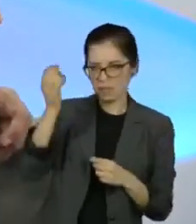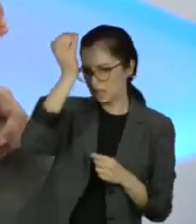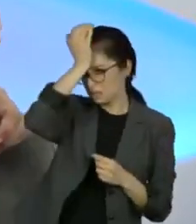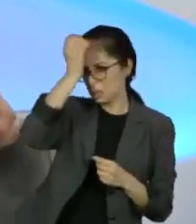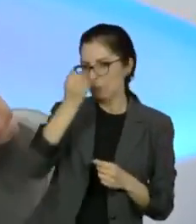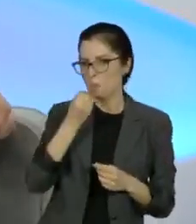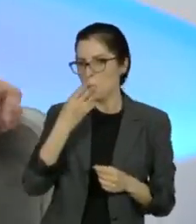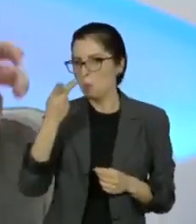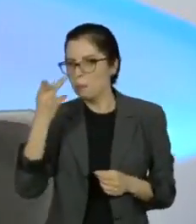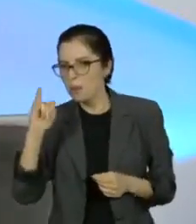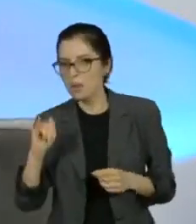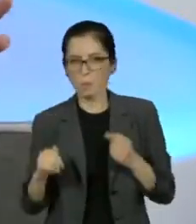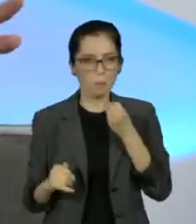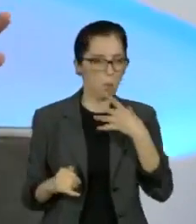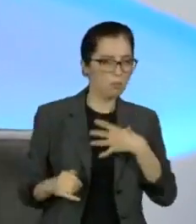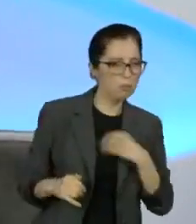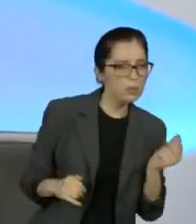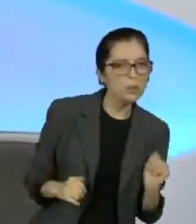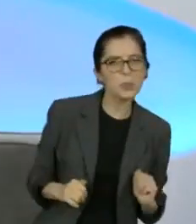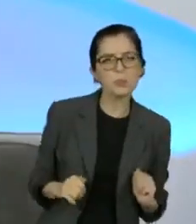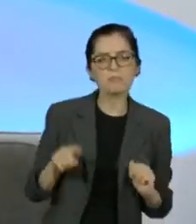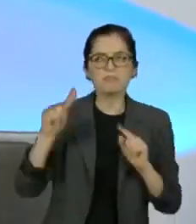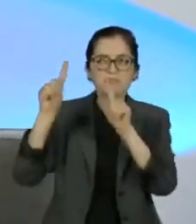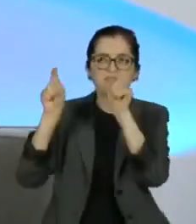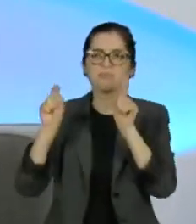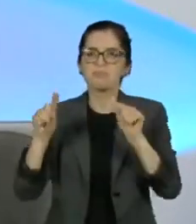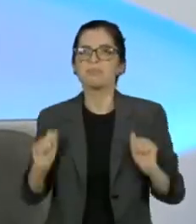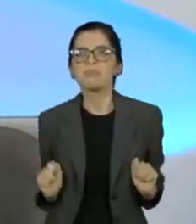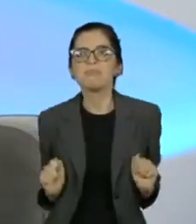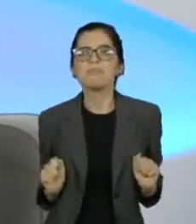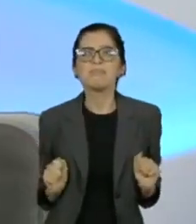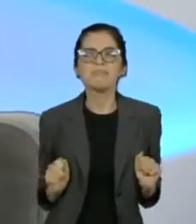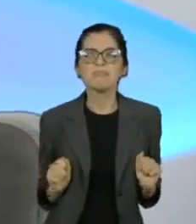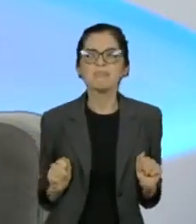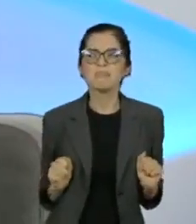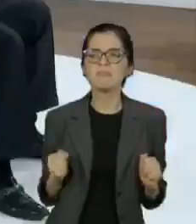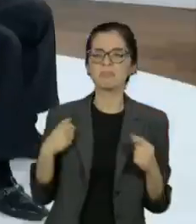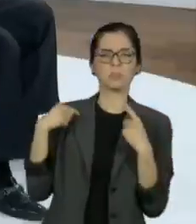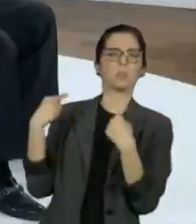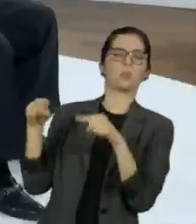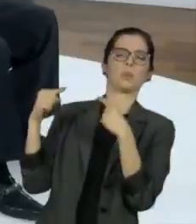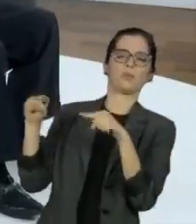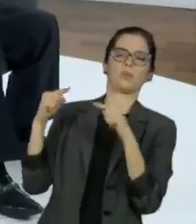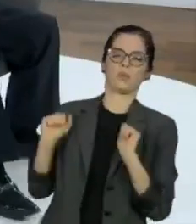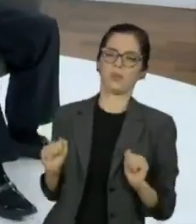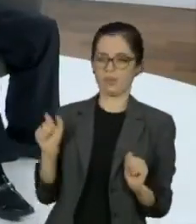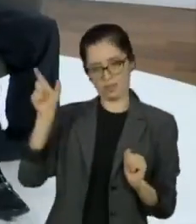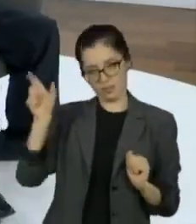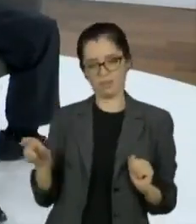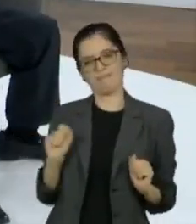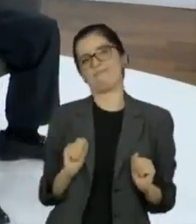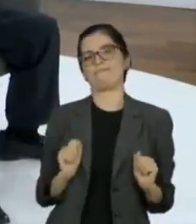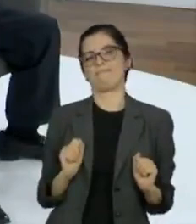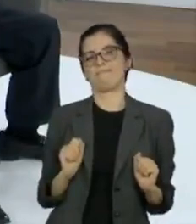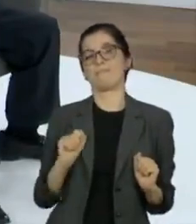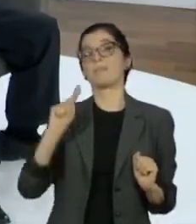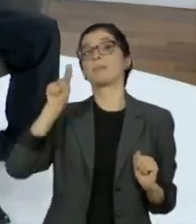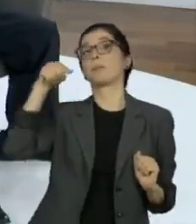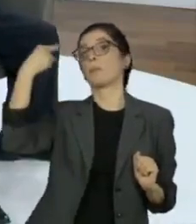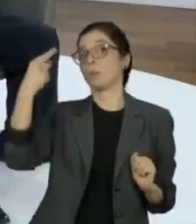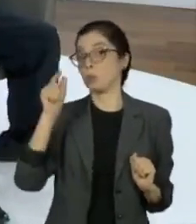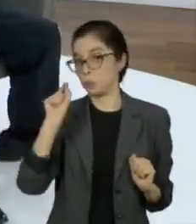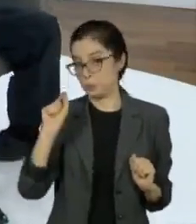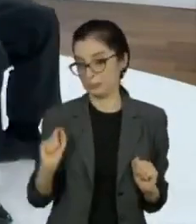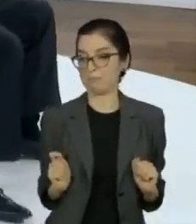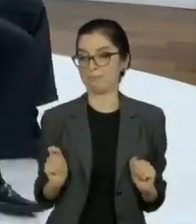pai é bom filho ele aí eu lhe digo cortar desencontrado para provocar uma sinapse E aí quando eu desloquei isso eu